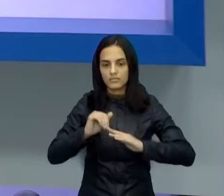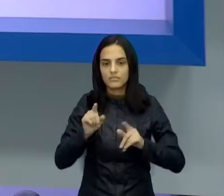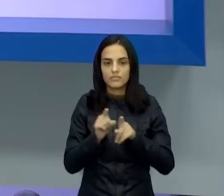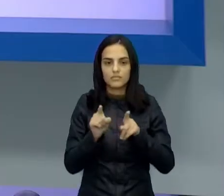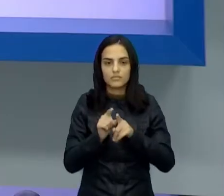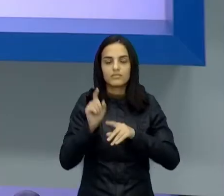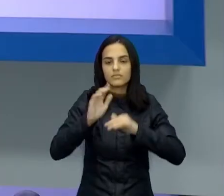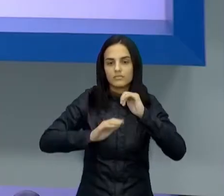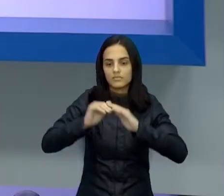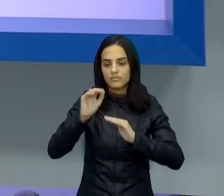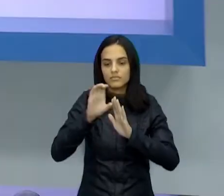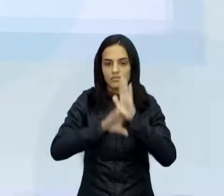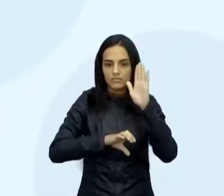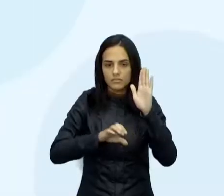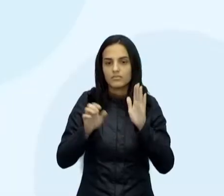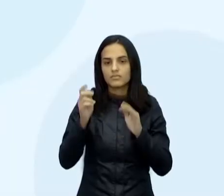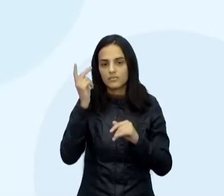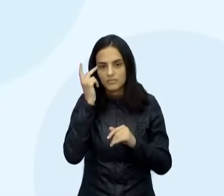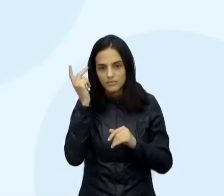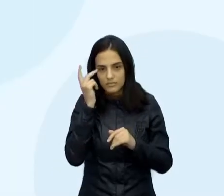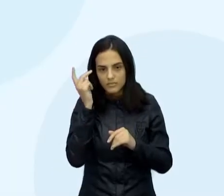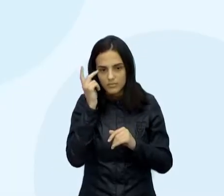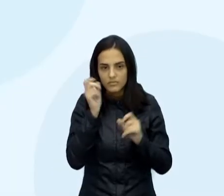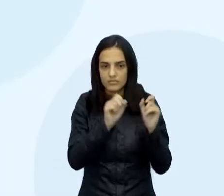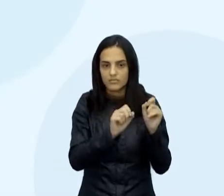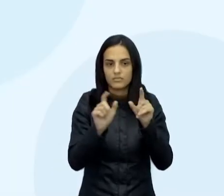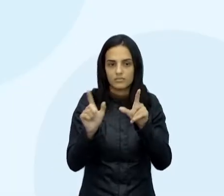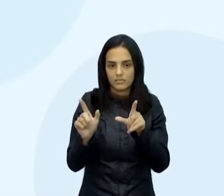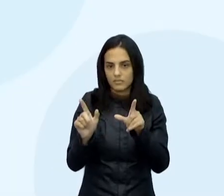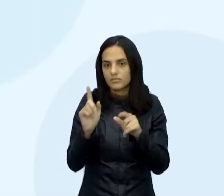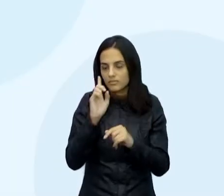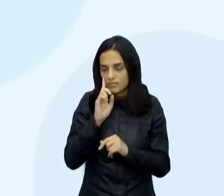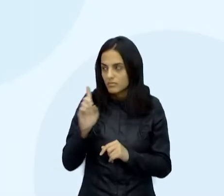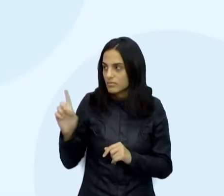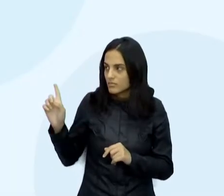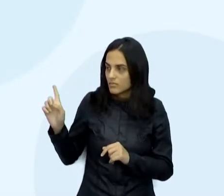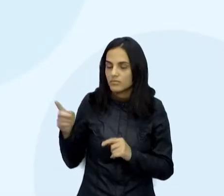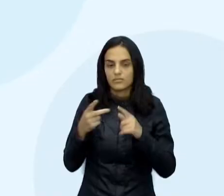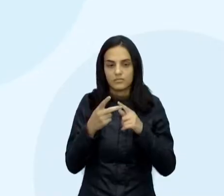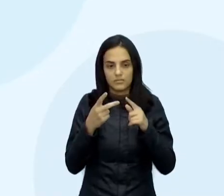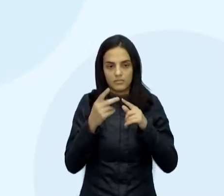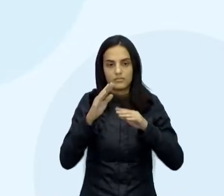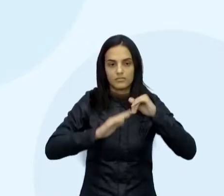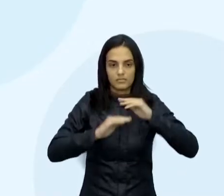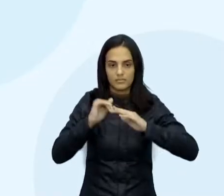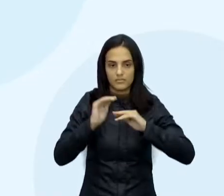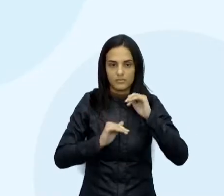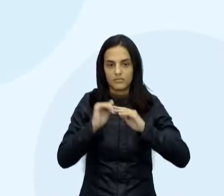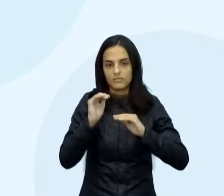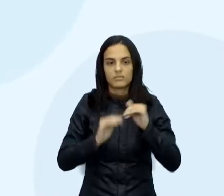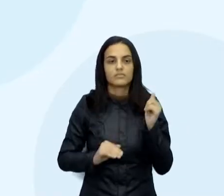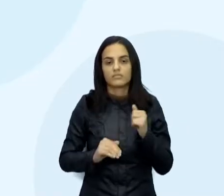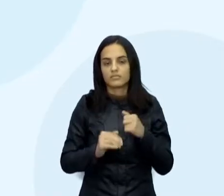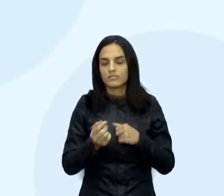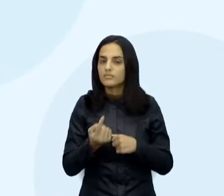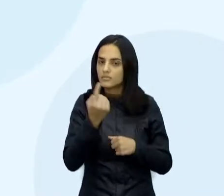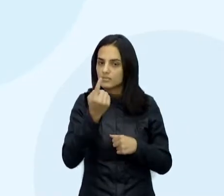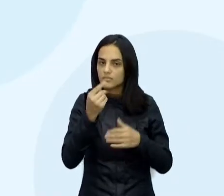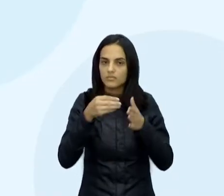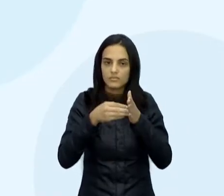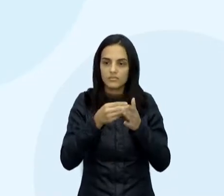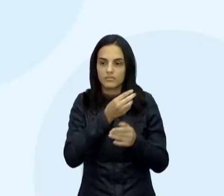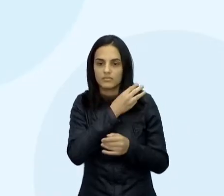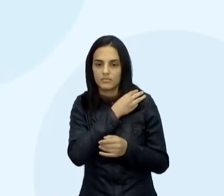das habilidades do currículo paulista, que está aí na tela para vocês. São duas habilidades, né, da primeira à terceira série do ensino